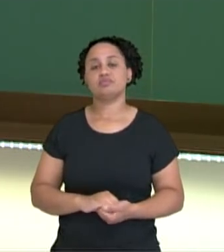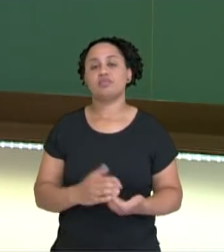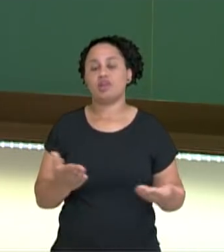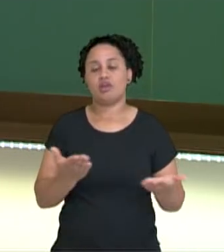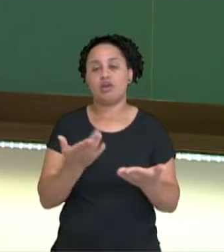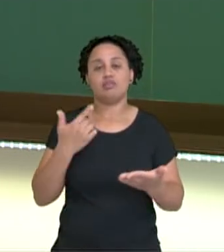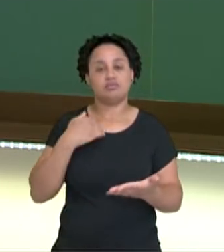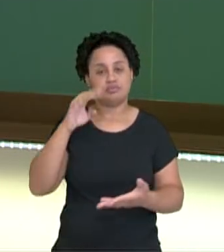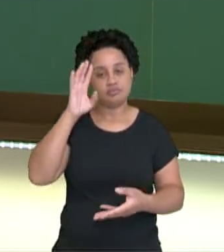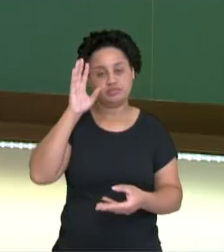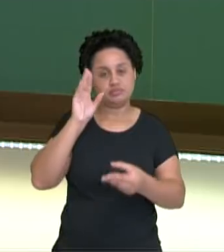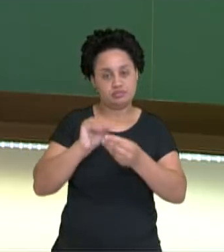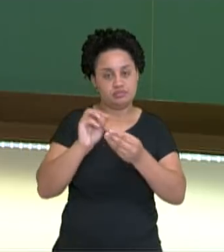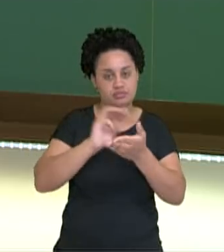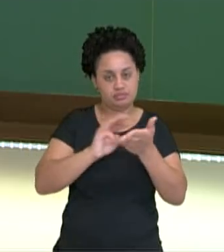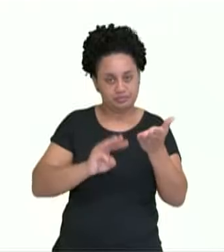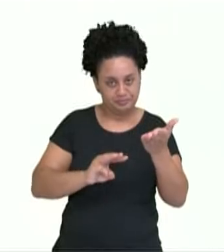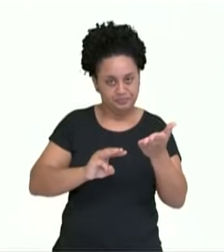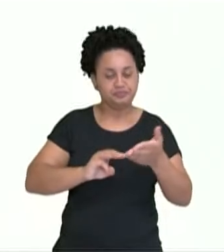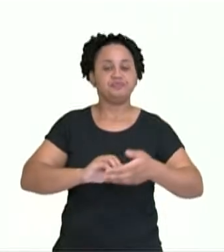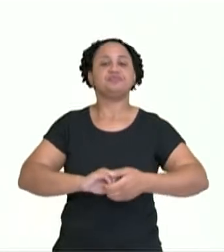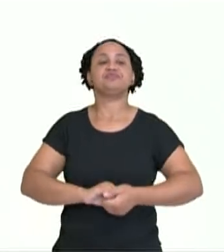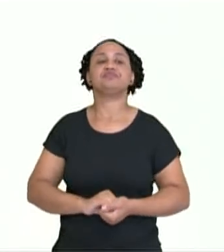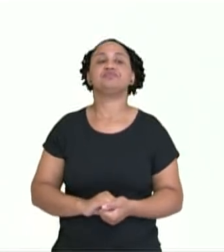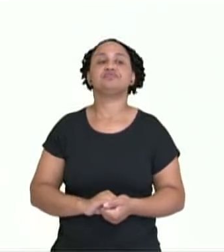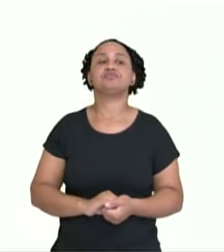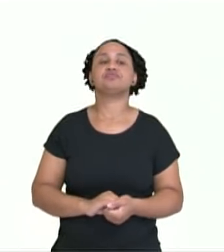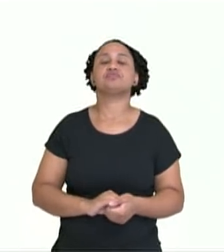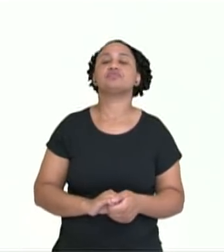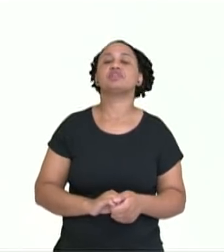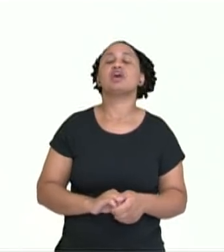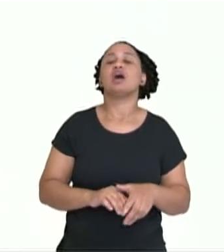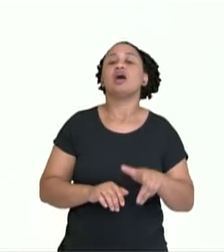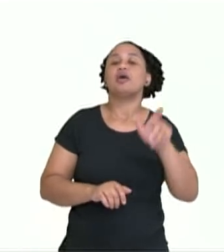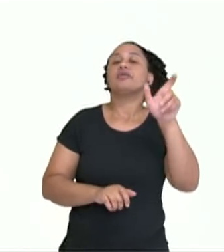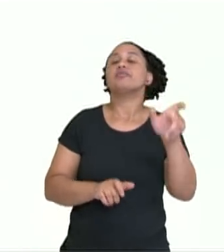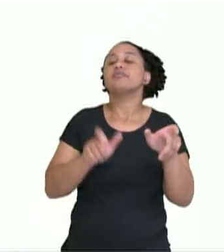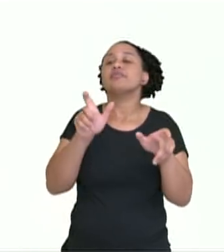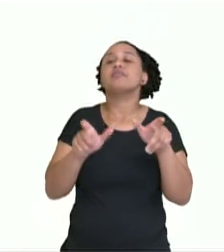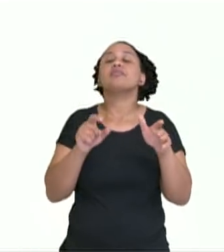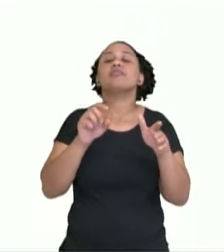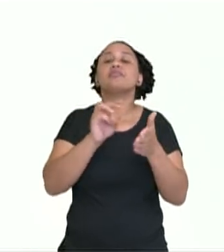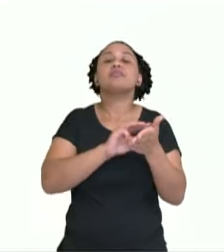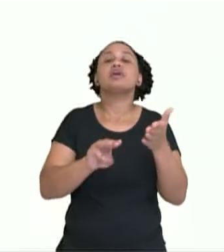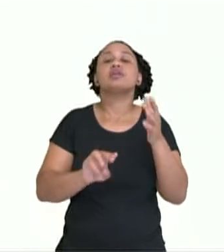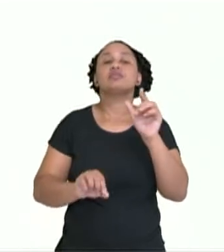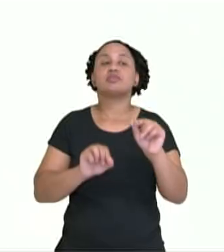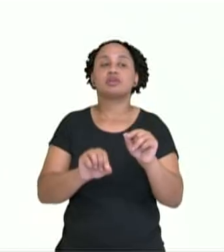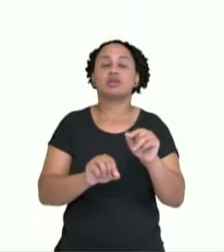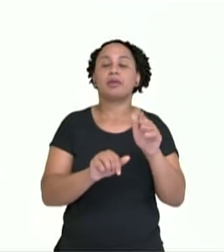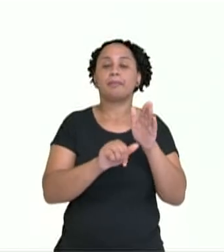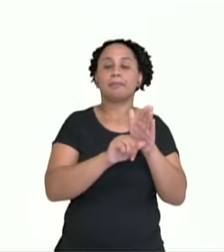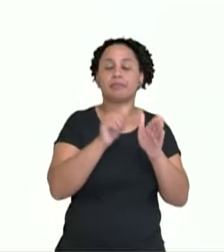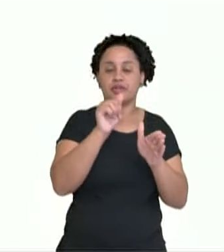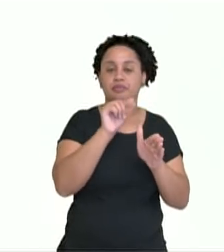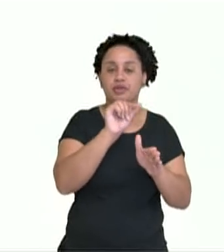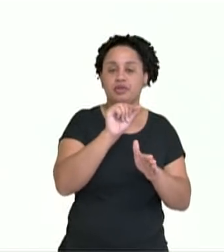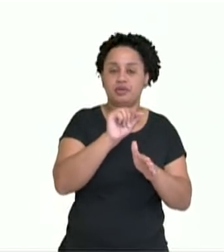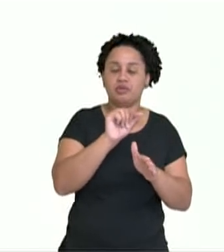compreender esses métodos? Quais são os dois grandes métodos, então? O primeiro deles a gente vai chamar